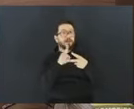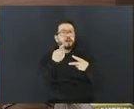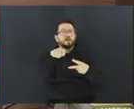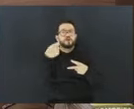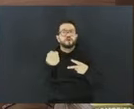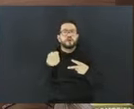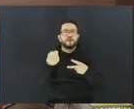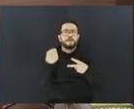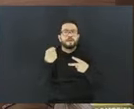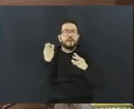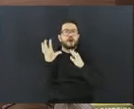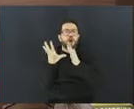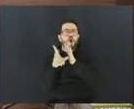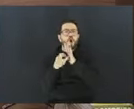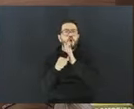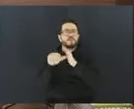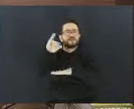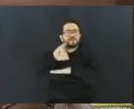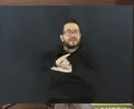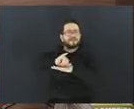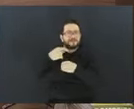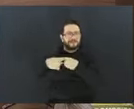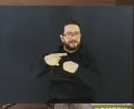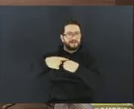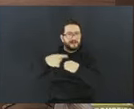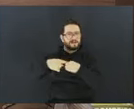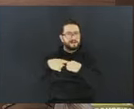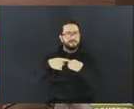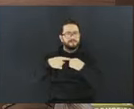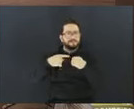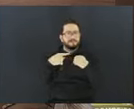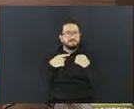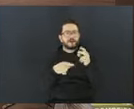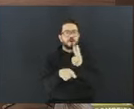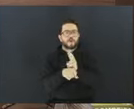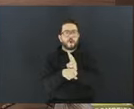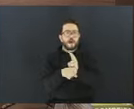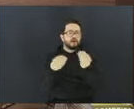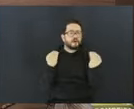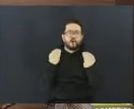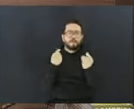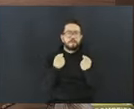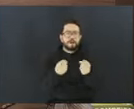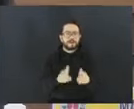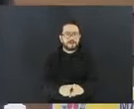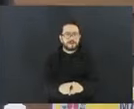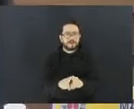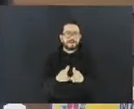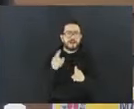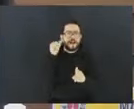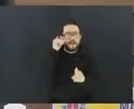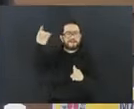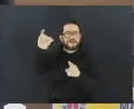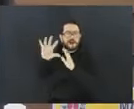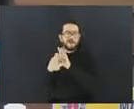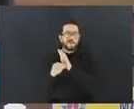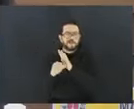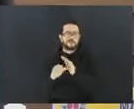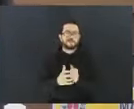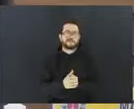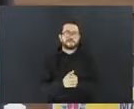que acontecem no centro, né? Se existe alguma parceria com a Guarda Municipal, o que vocês têm feito para tentar reduzir isso? E a segunda pergunta com relação